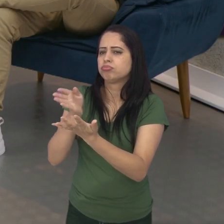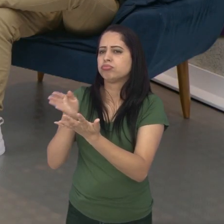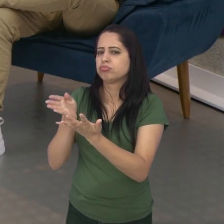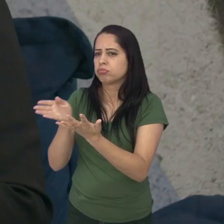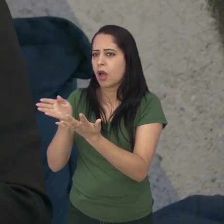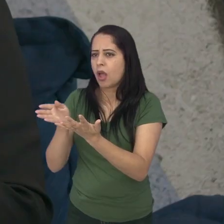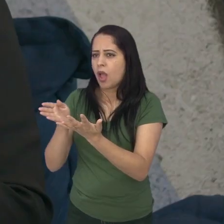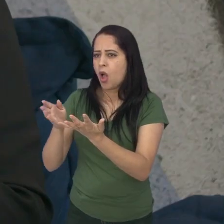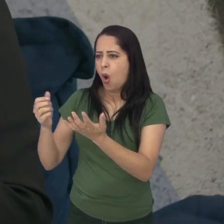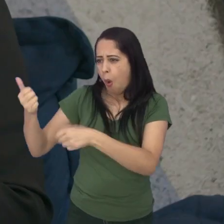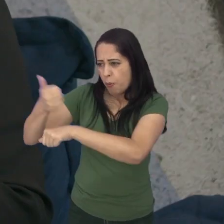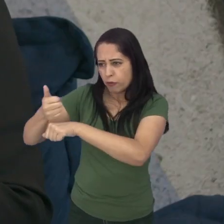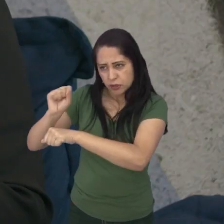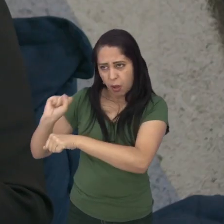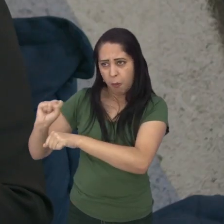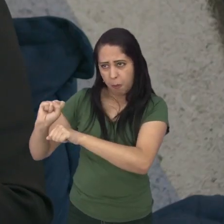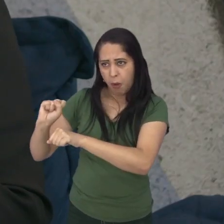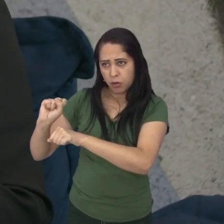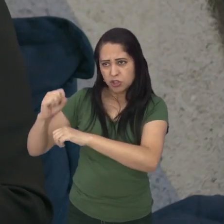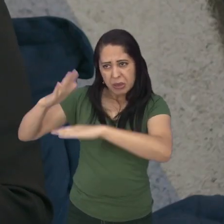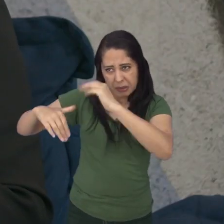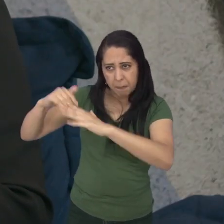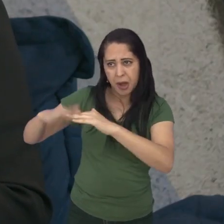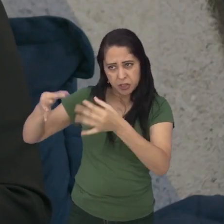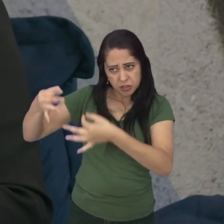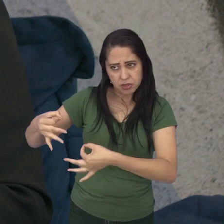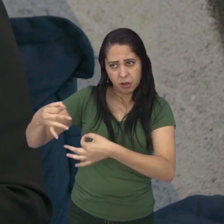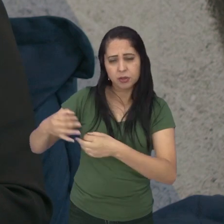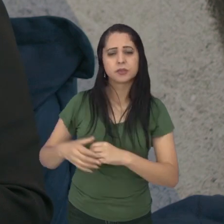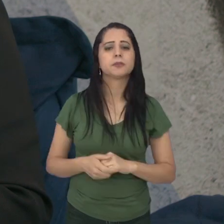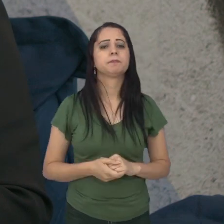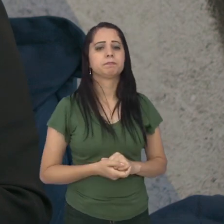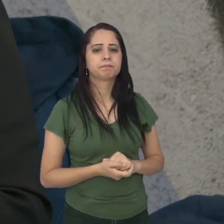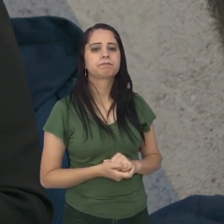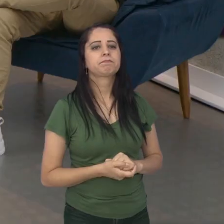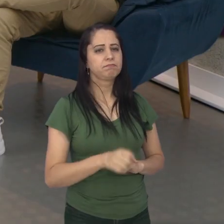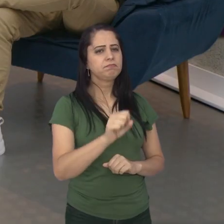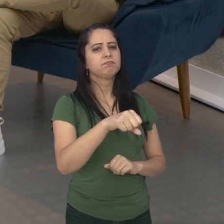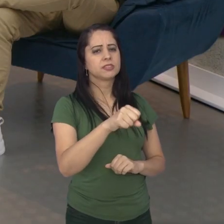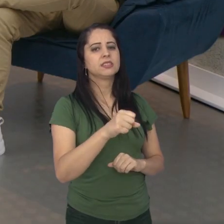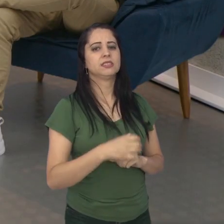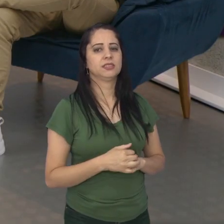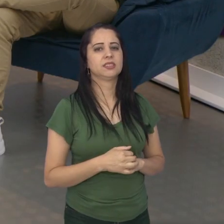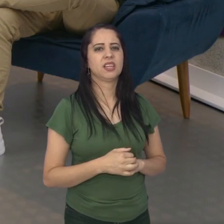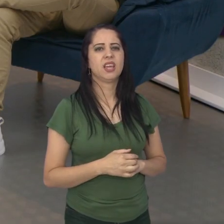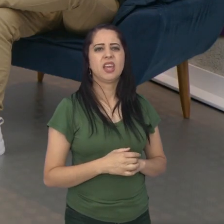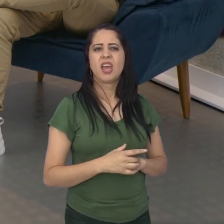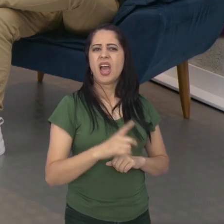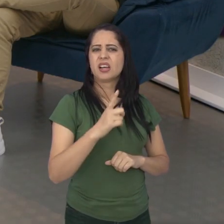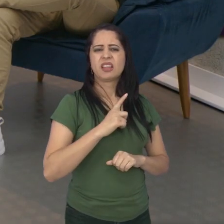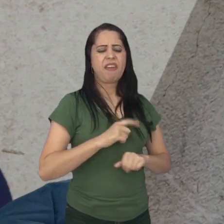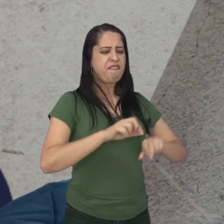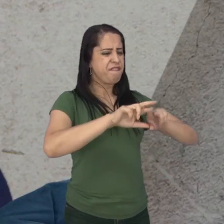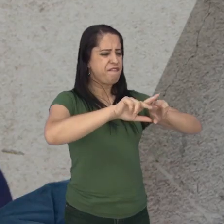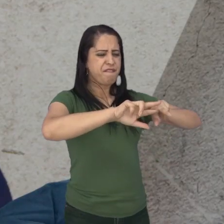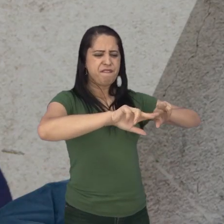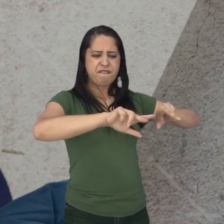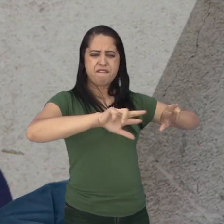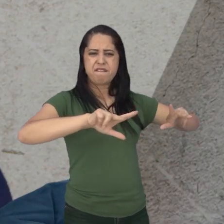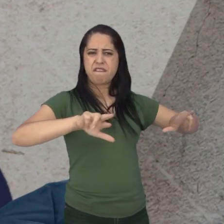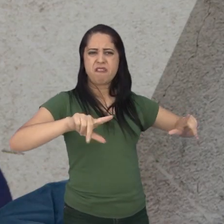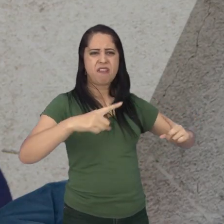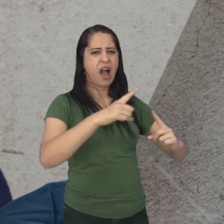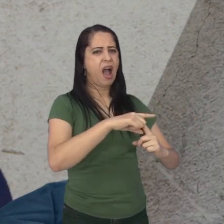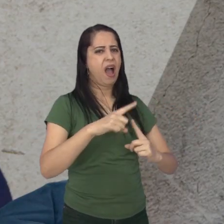pouco dessas áreas de atuação que o engenheiro civil pratica, é isso? Isso, é bastante ampla,